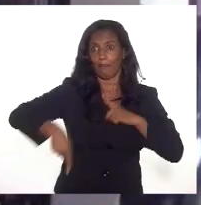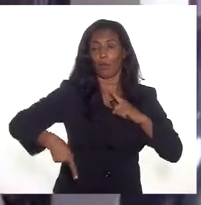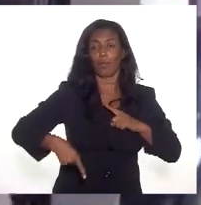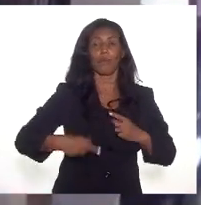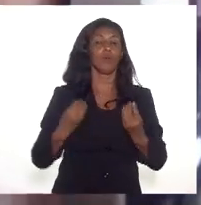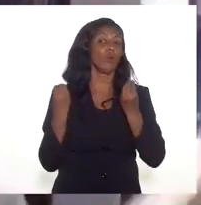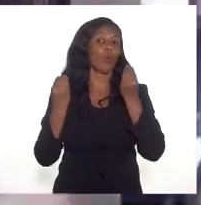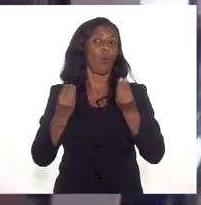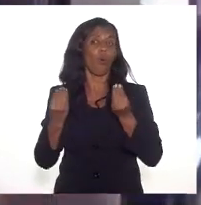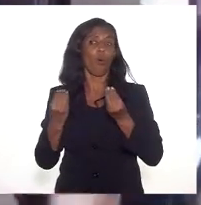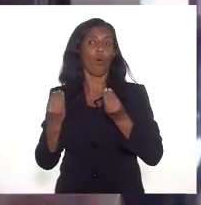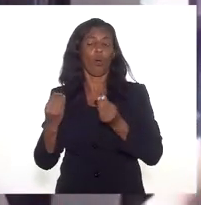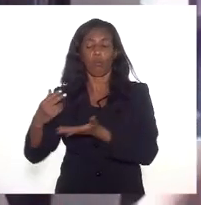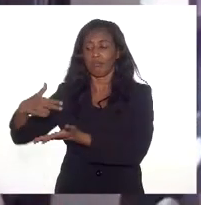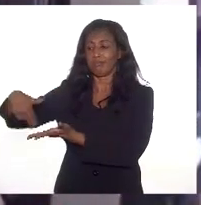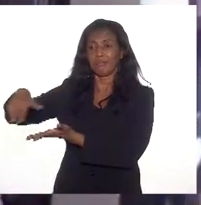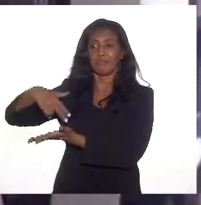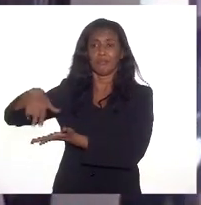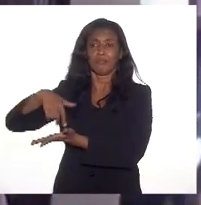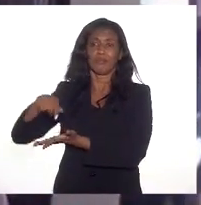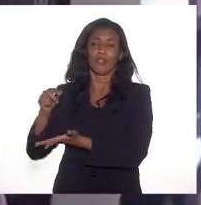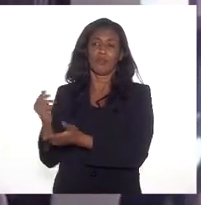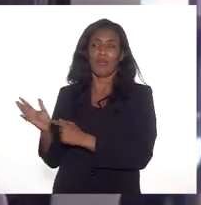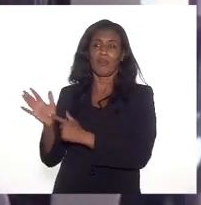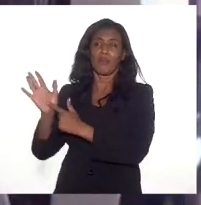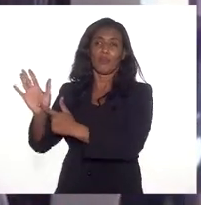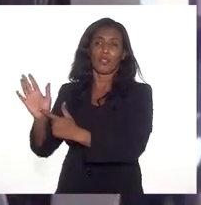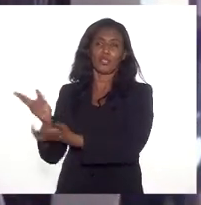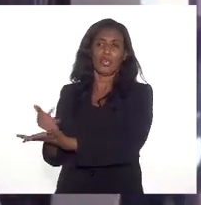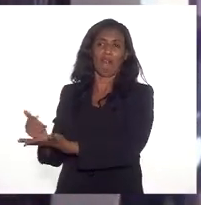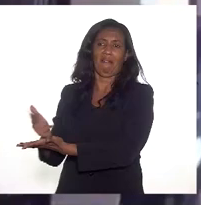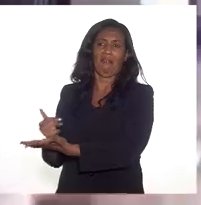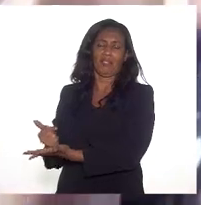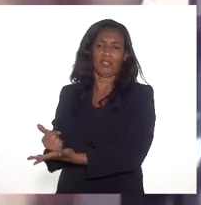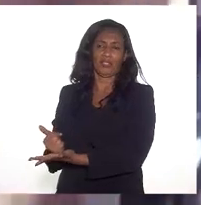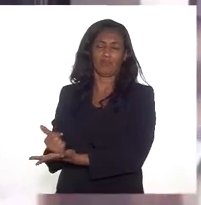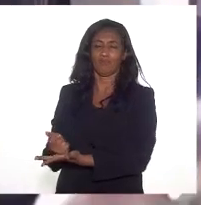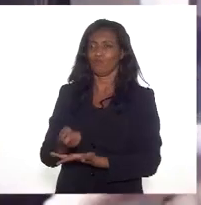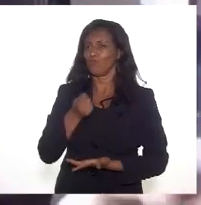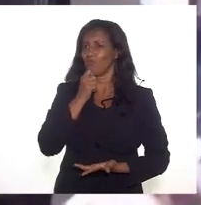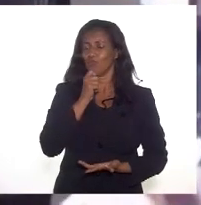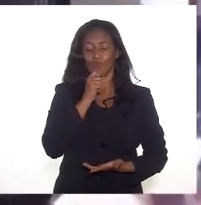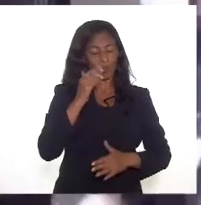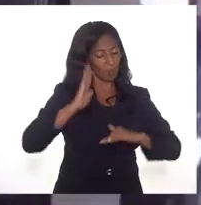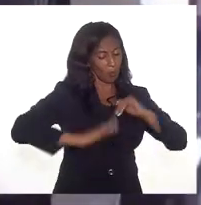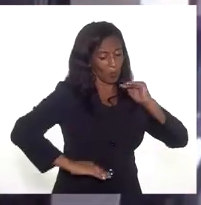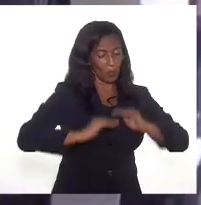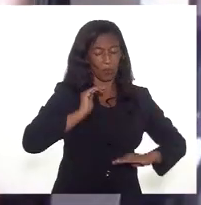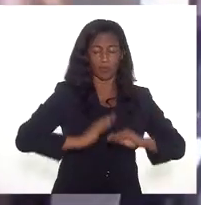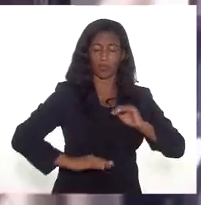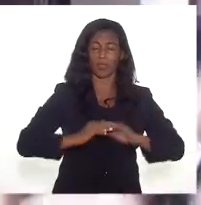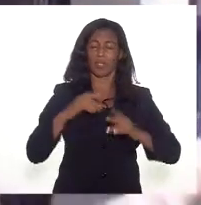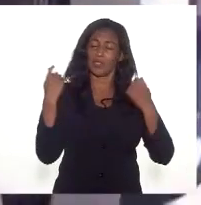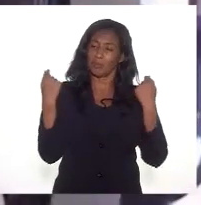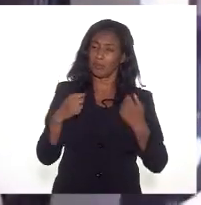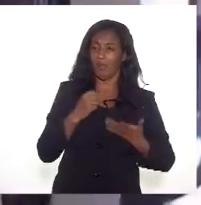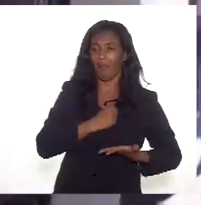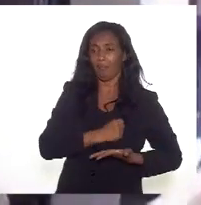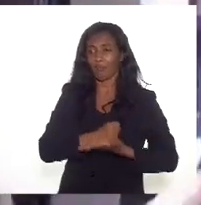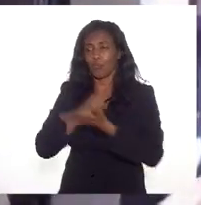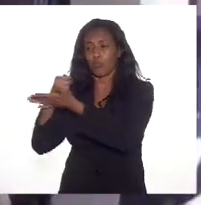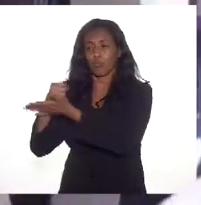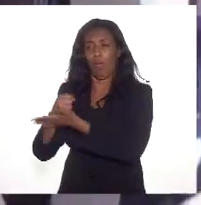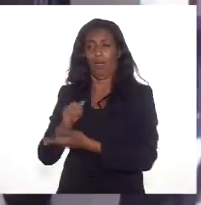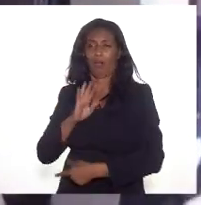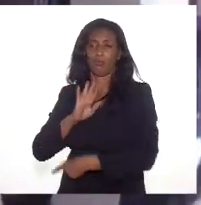existir atividades culturais, né? E é claro que os profissionais precisam de um socorro. O